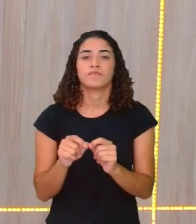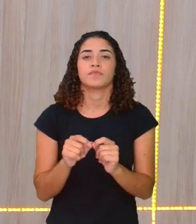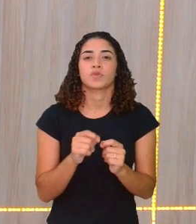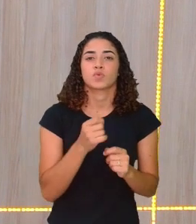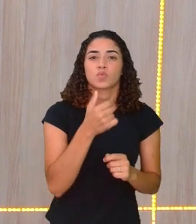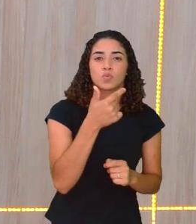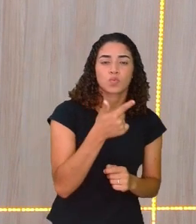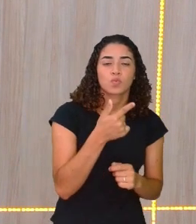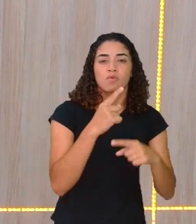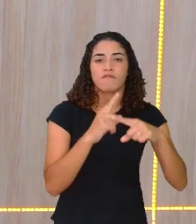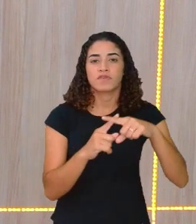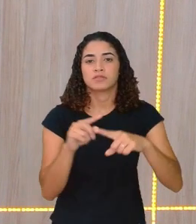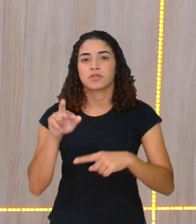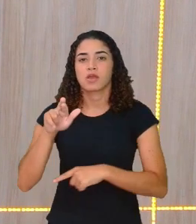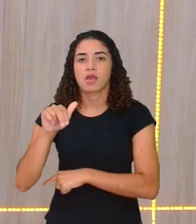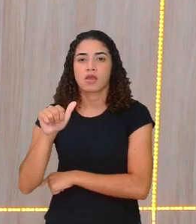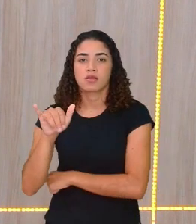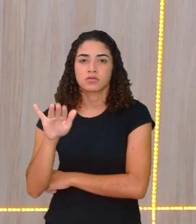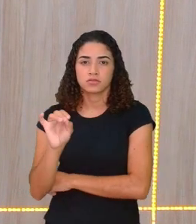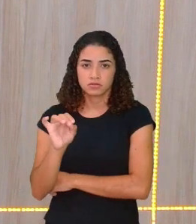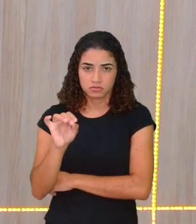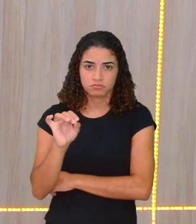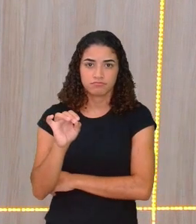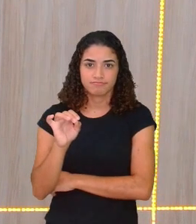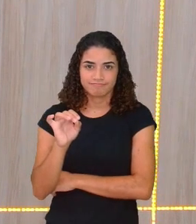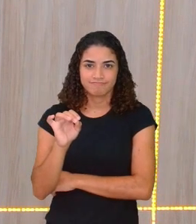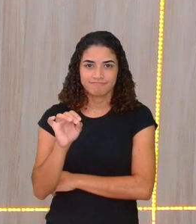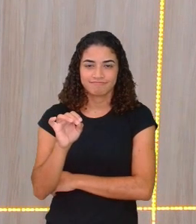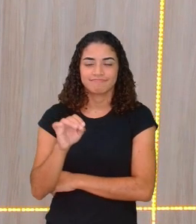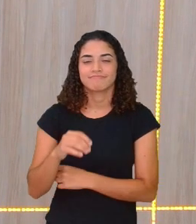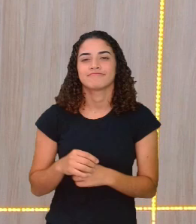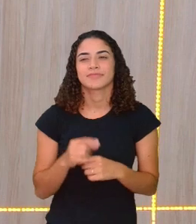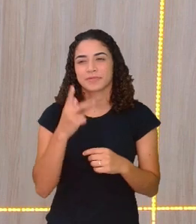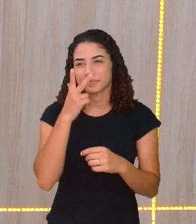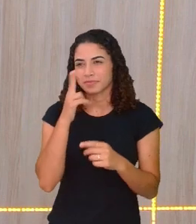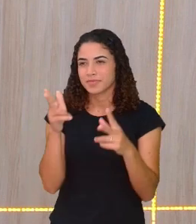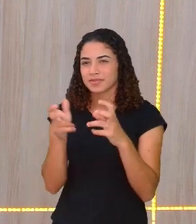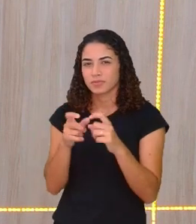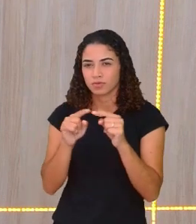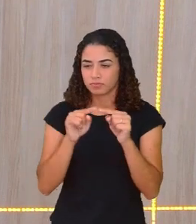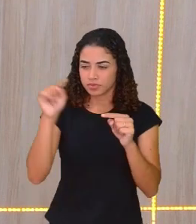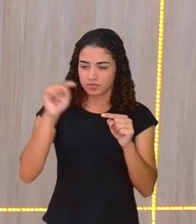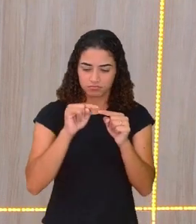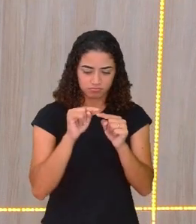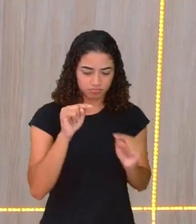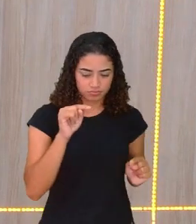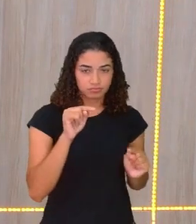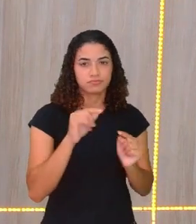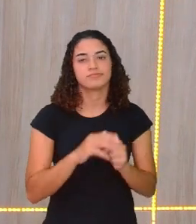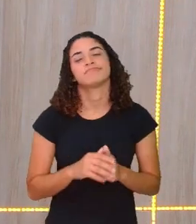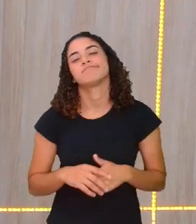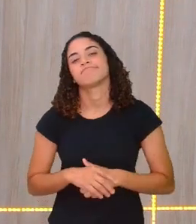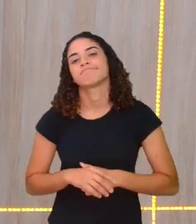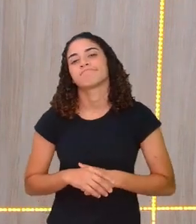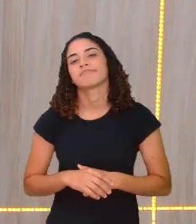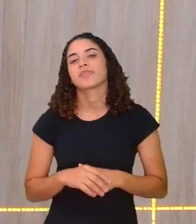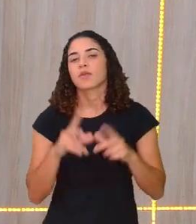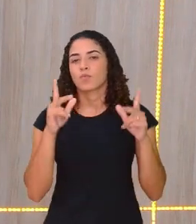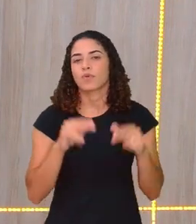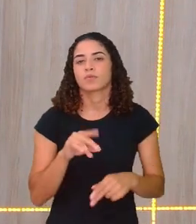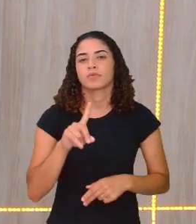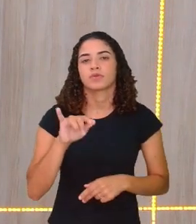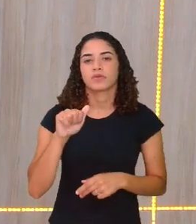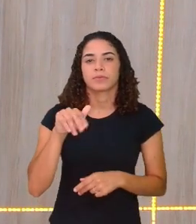vezes o raio. Daqui para aqui, um raio, daqui para aqui, outro raio. 2 vezes o raio corresponde